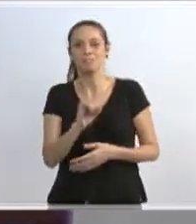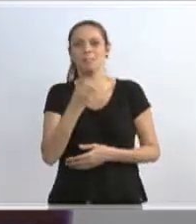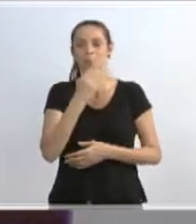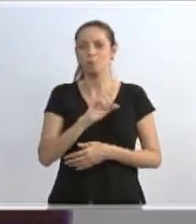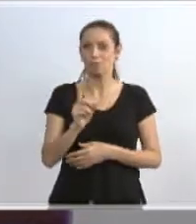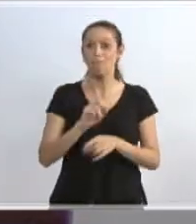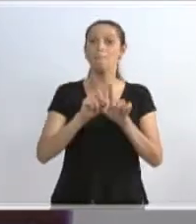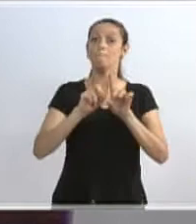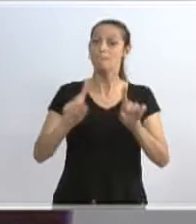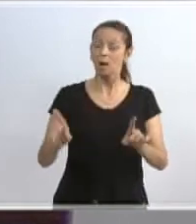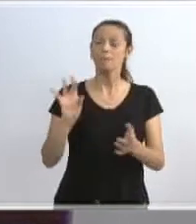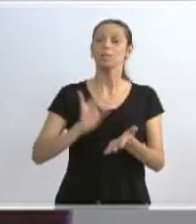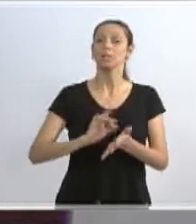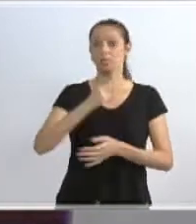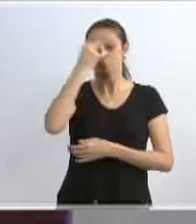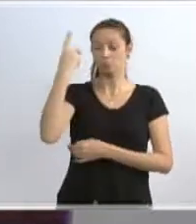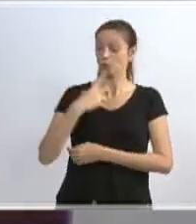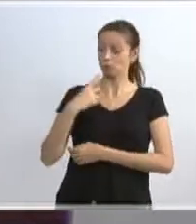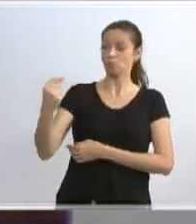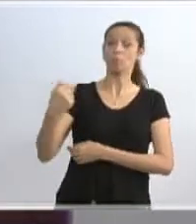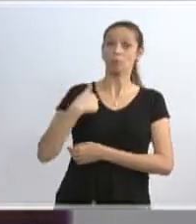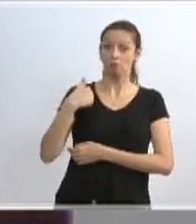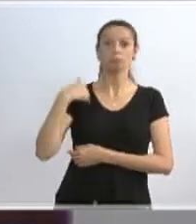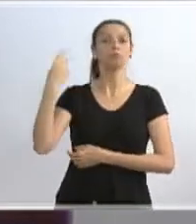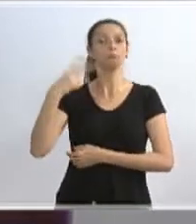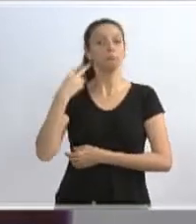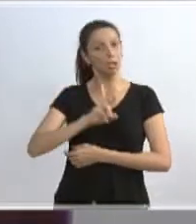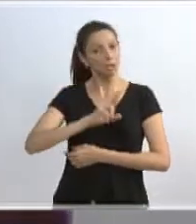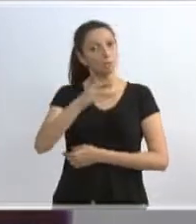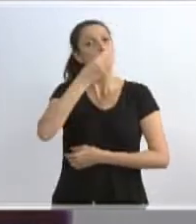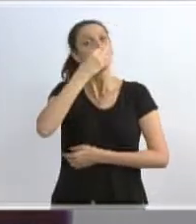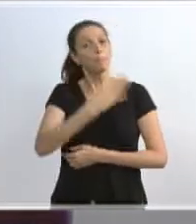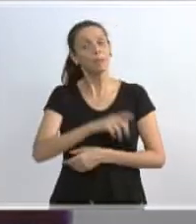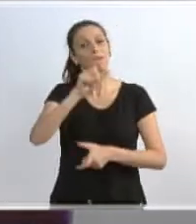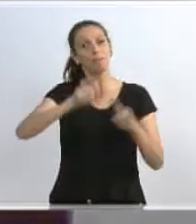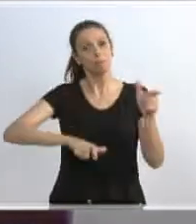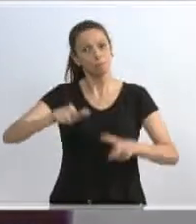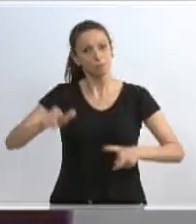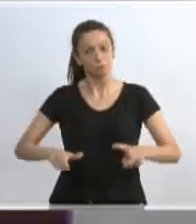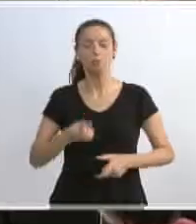eleito, para bem representar meu querido povo, minha querida cidade de Blumenau. Serei isso nessa tarde. Muito boa tarde a todos.